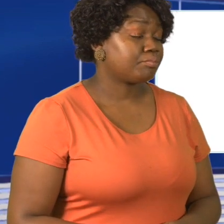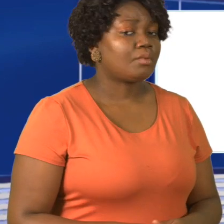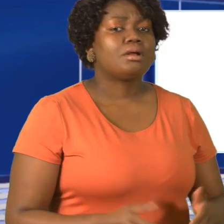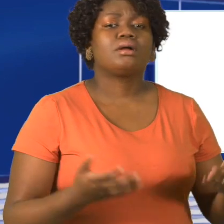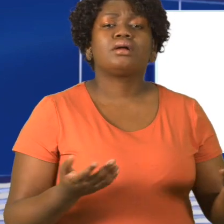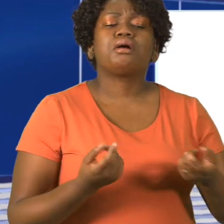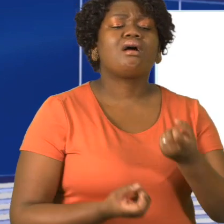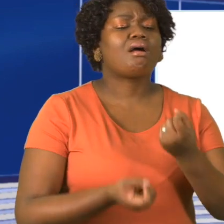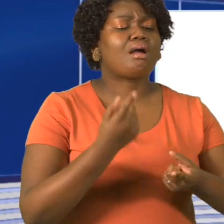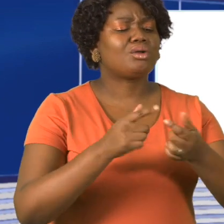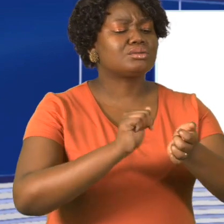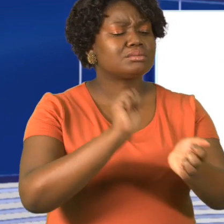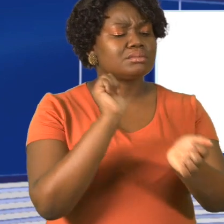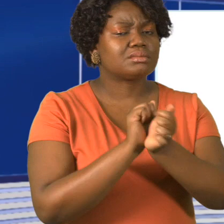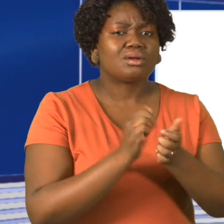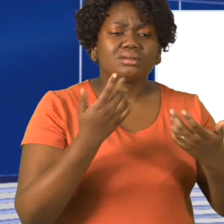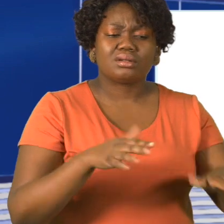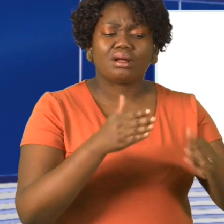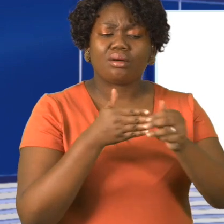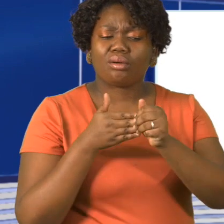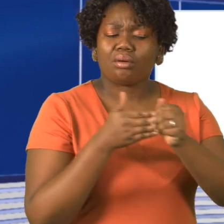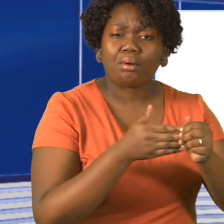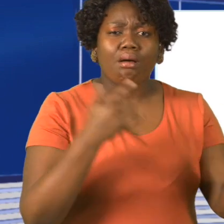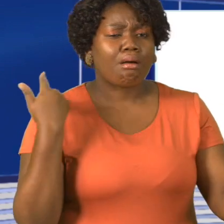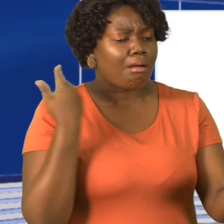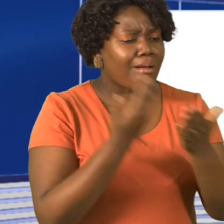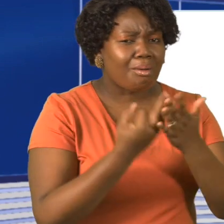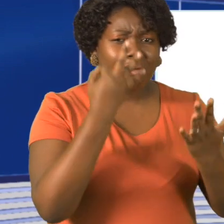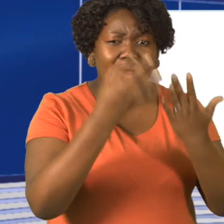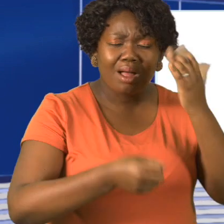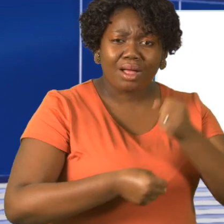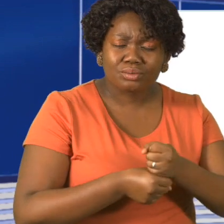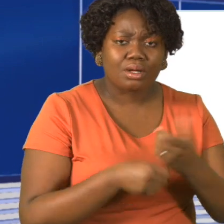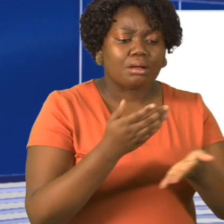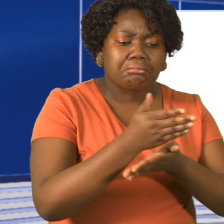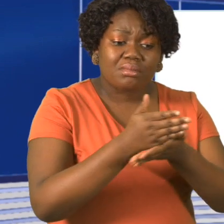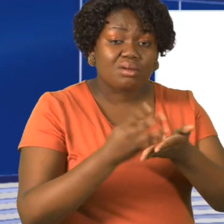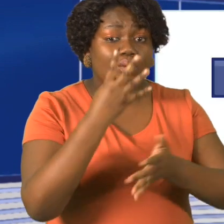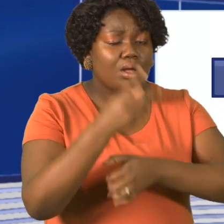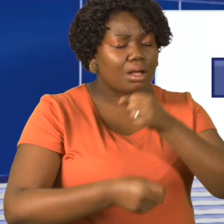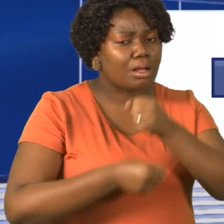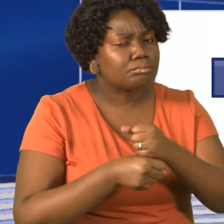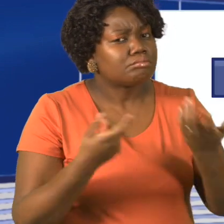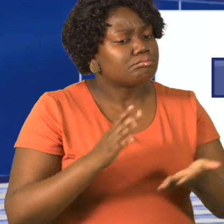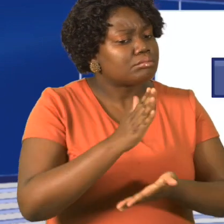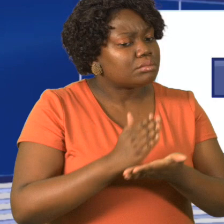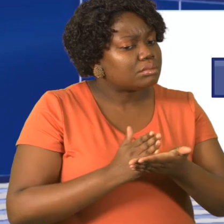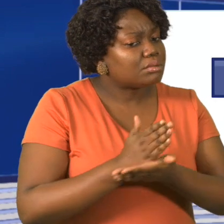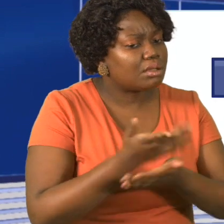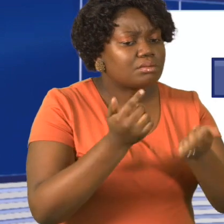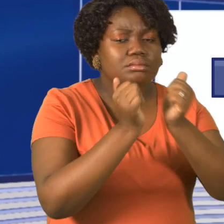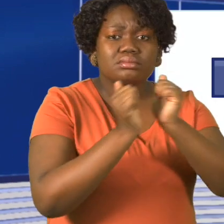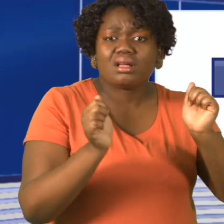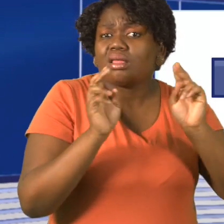Alguns destes prisioneiros revelam ter já cumprido mais de metade da pena por isso entendem que estão no